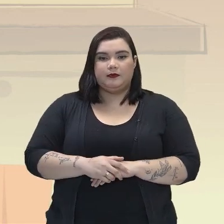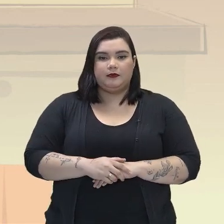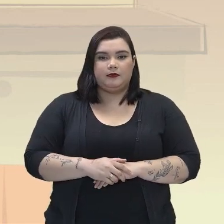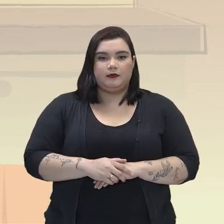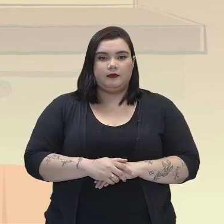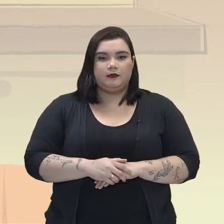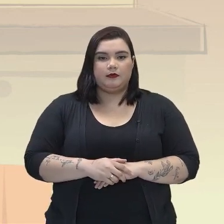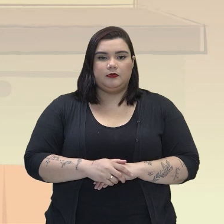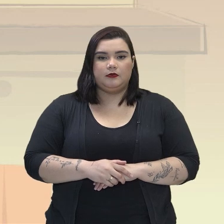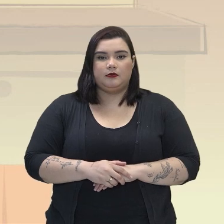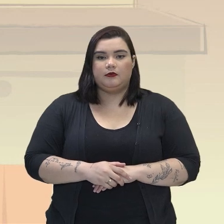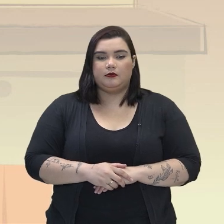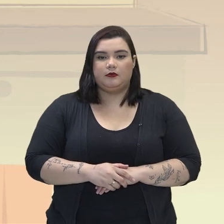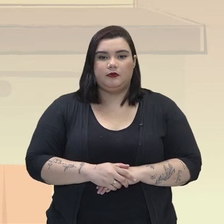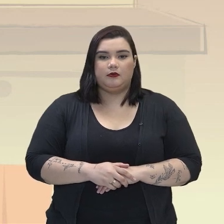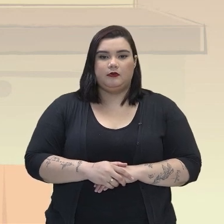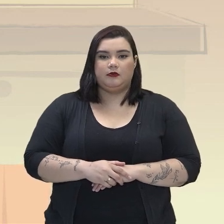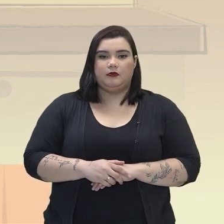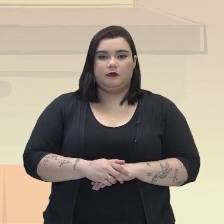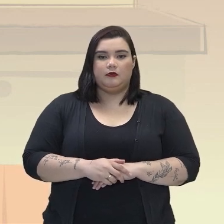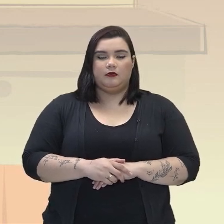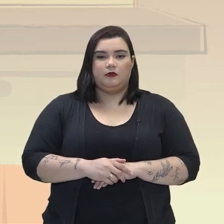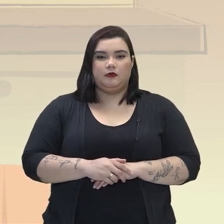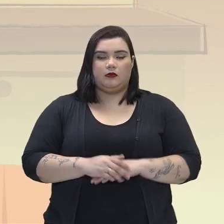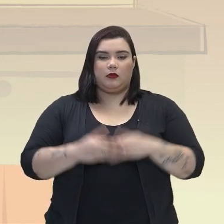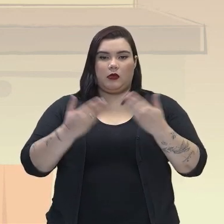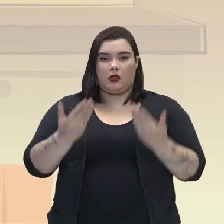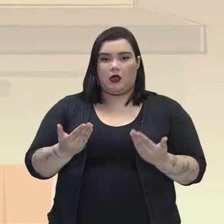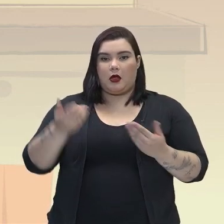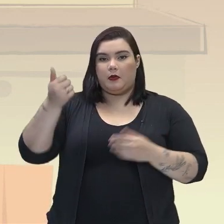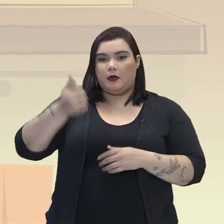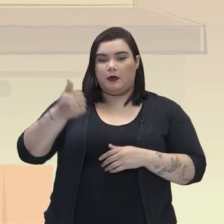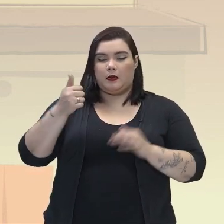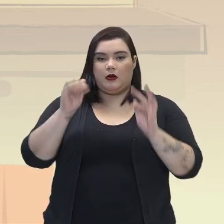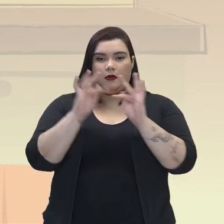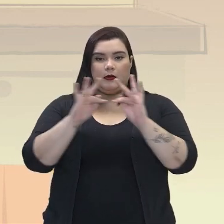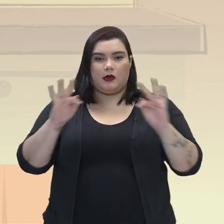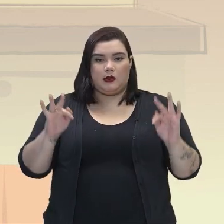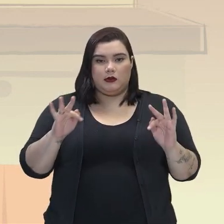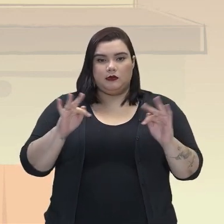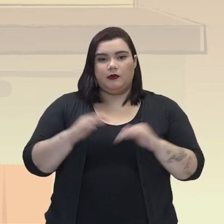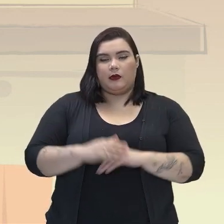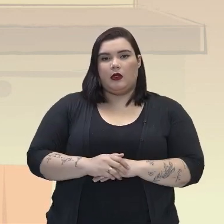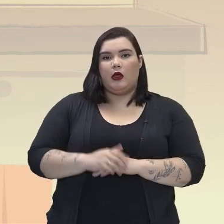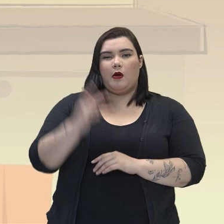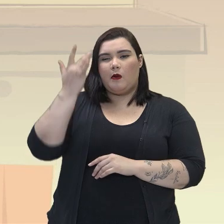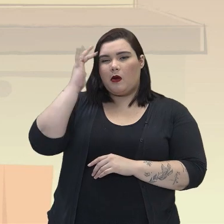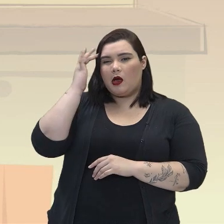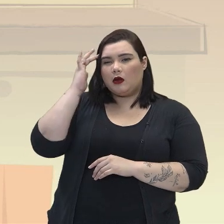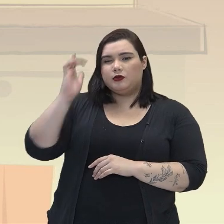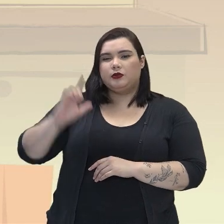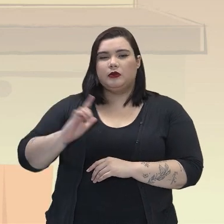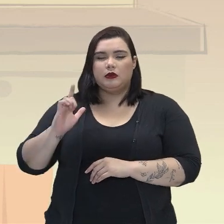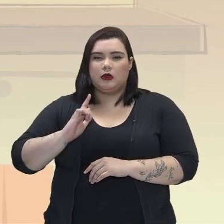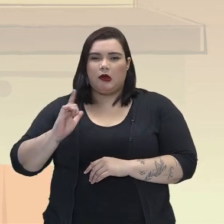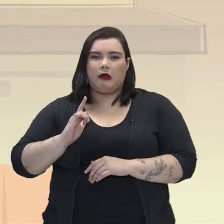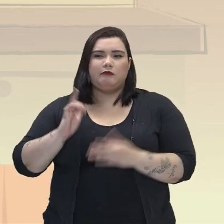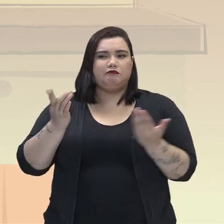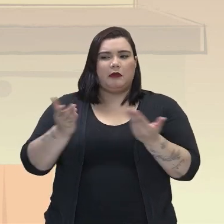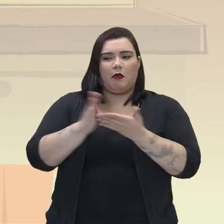chips, but we don't have any drinks. Então, a primeira, ela fala assim, eu acho que nós temos